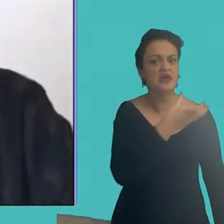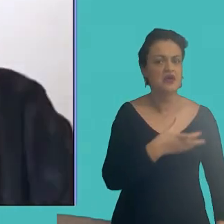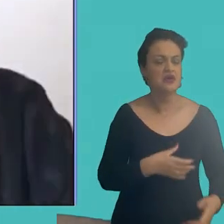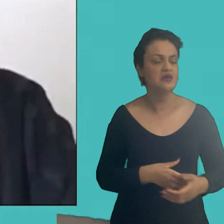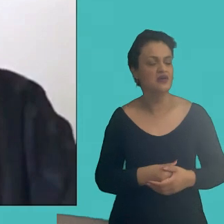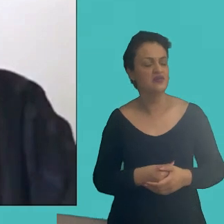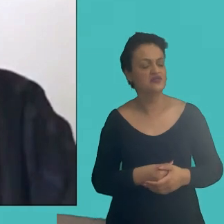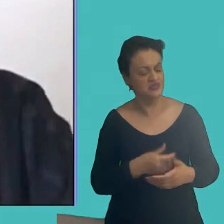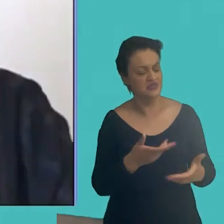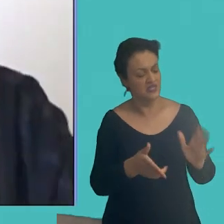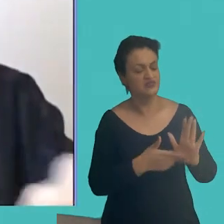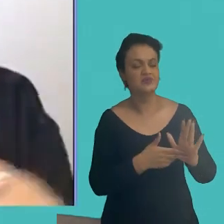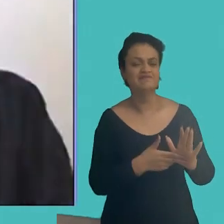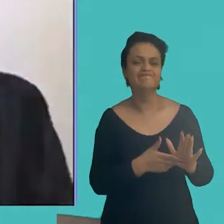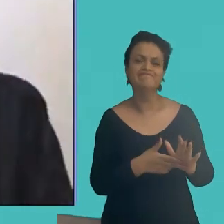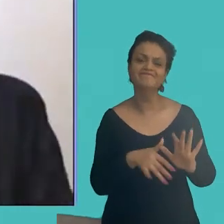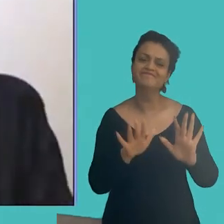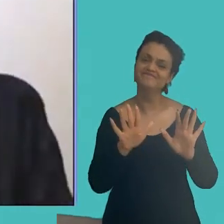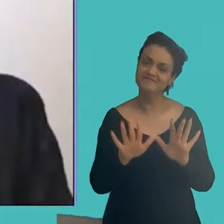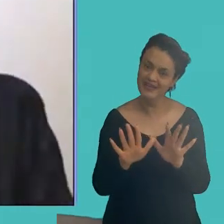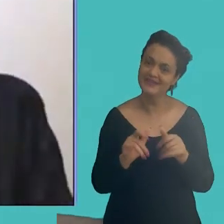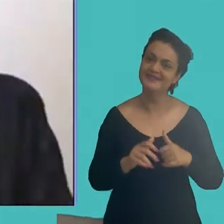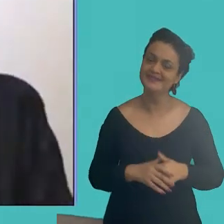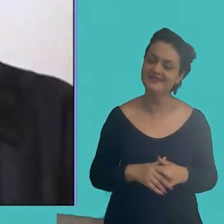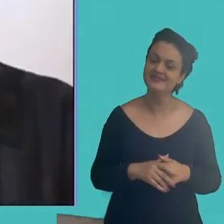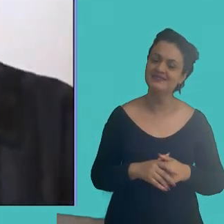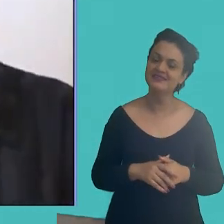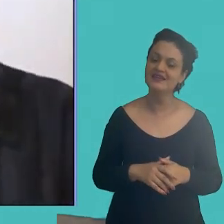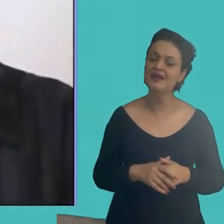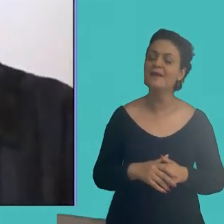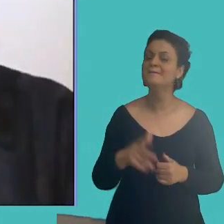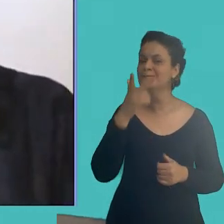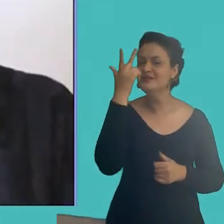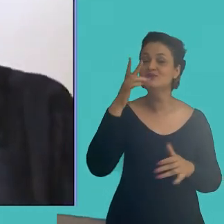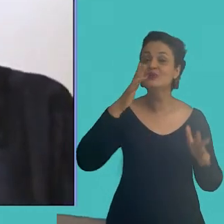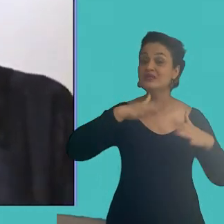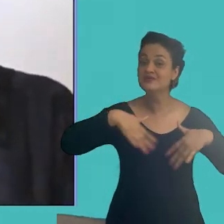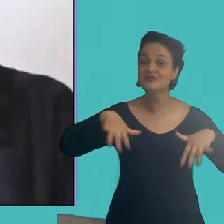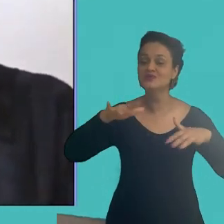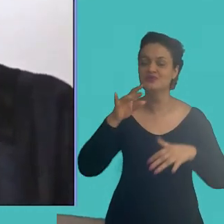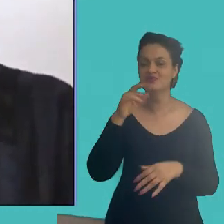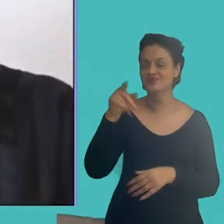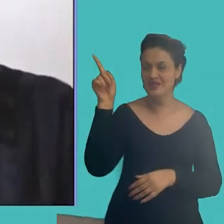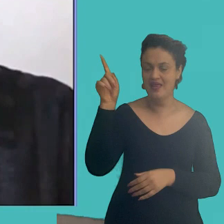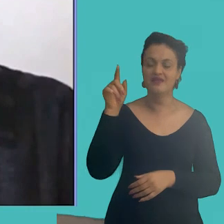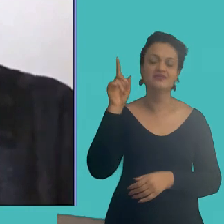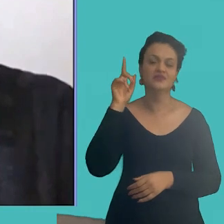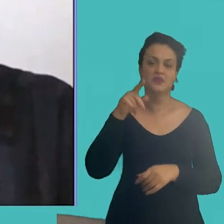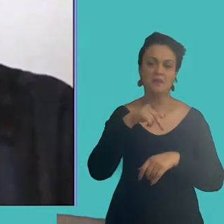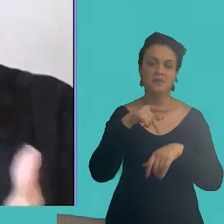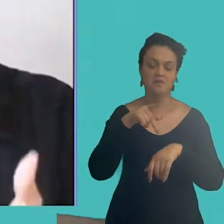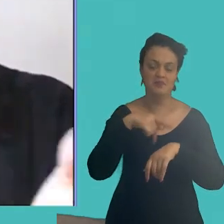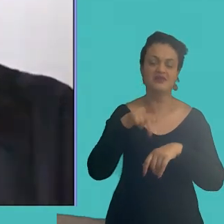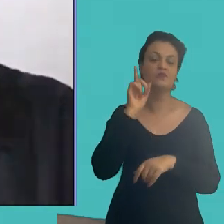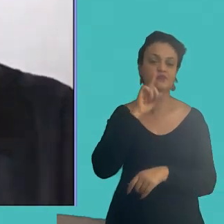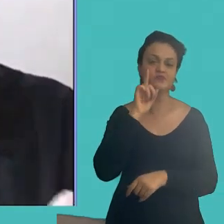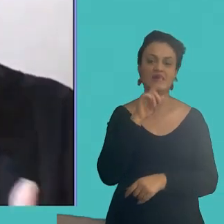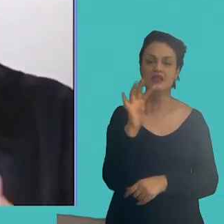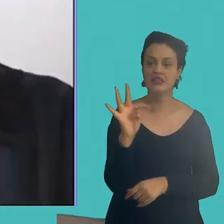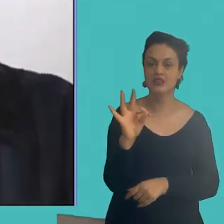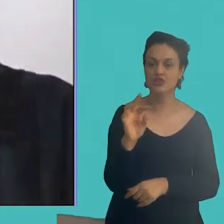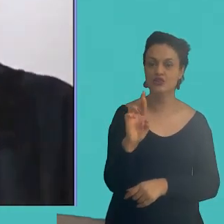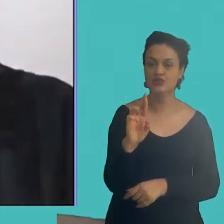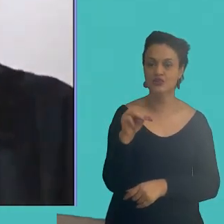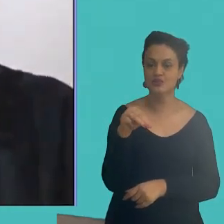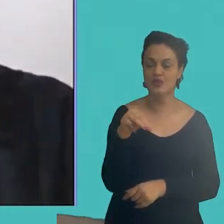questão é o que teria levado Trump a essa guinada em um tema tão